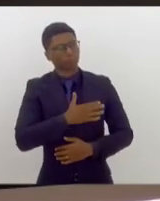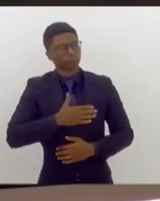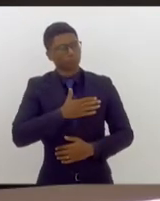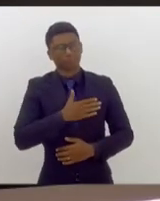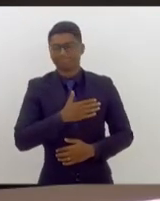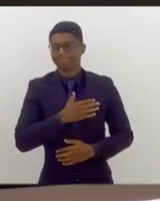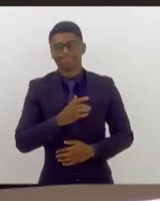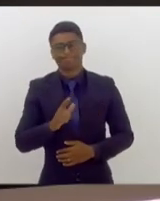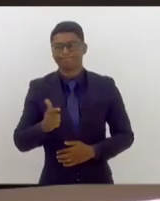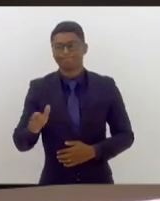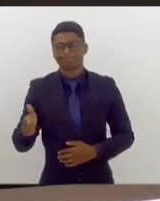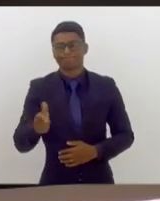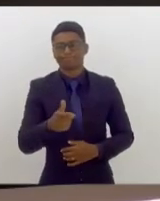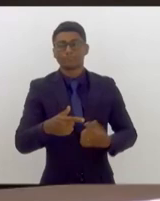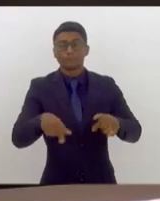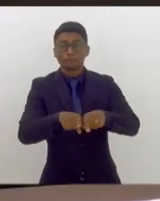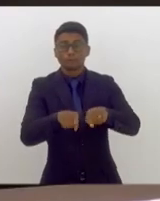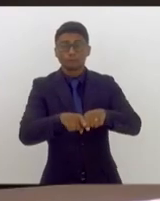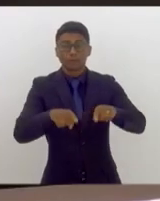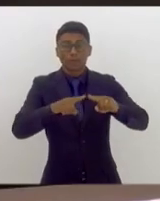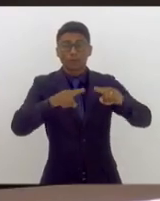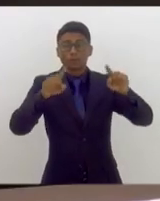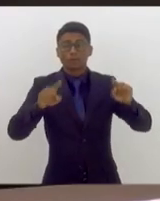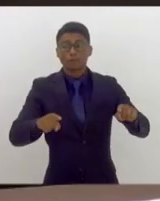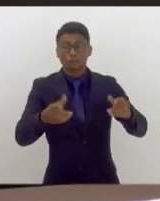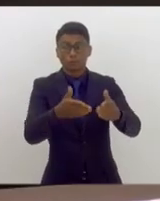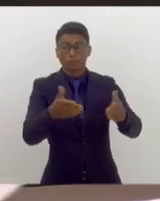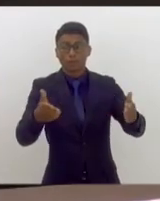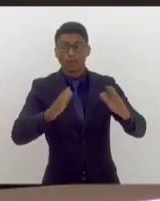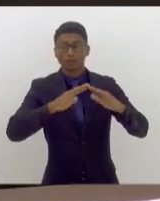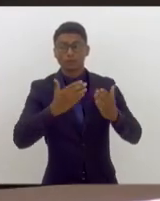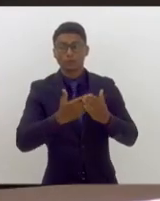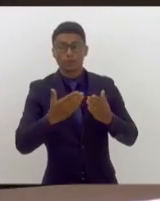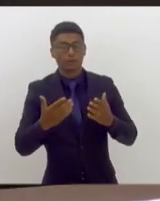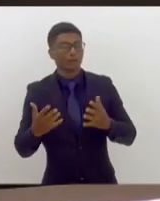profissionais quando chegam na escola, e o total